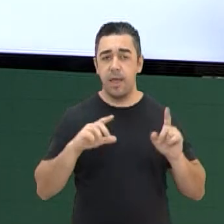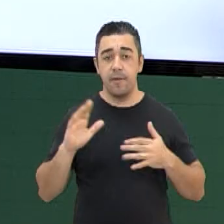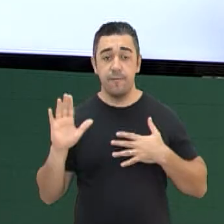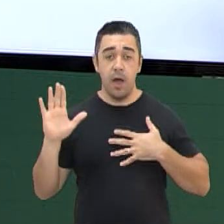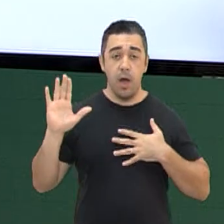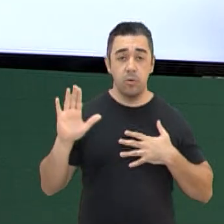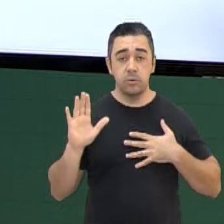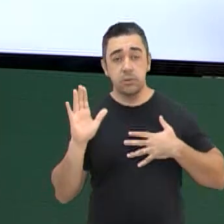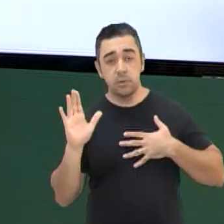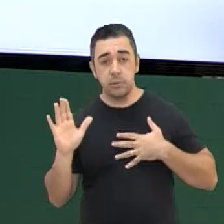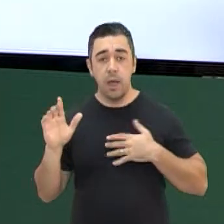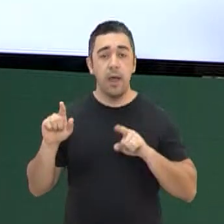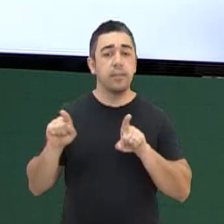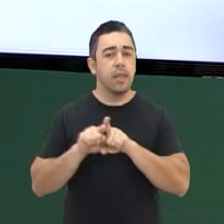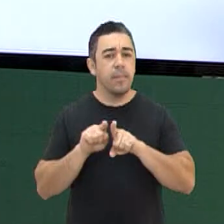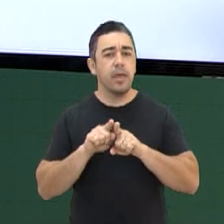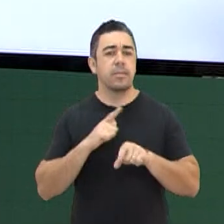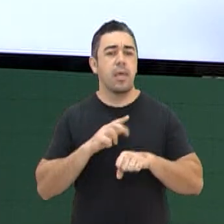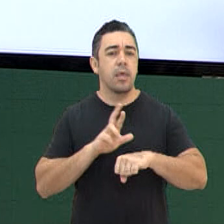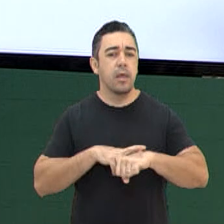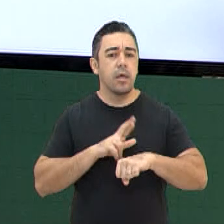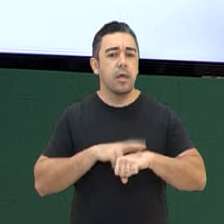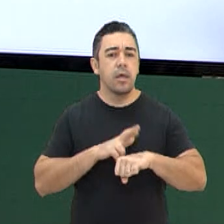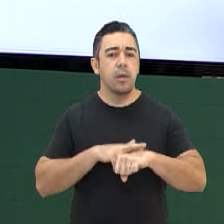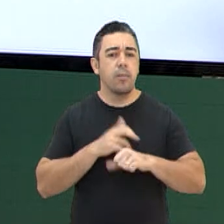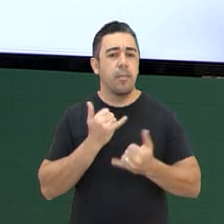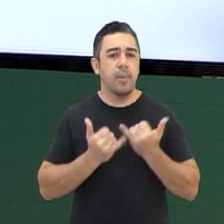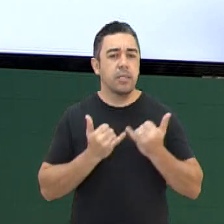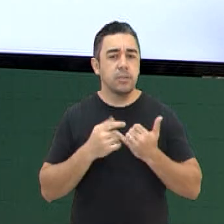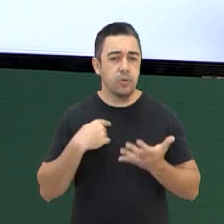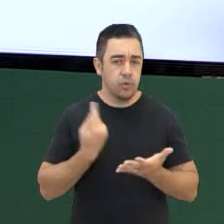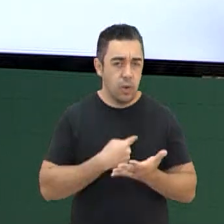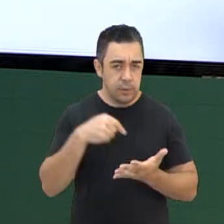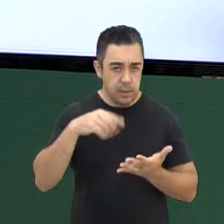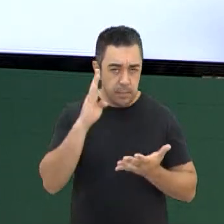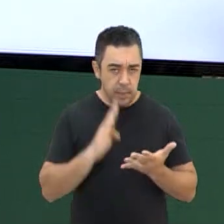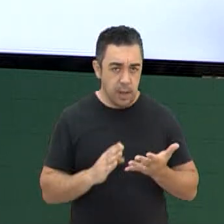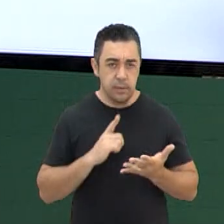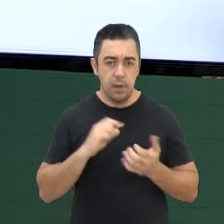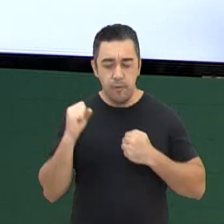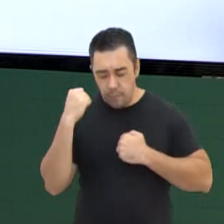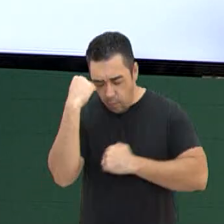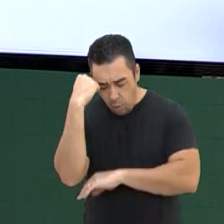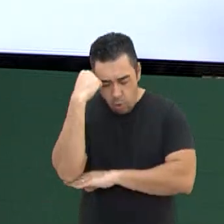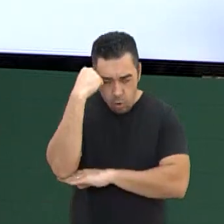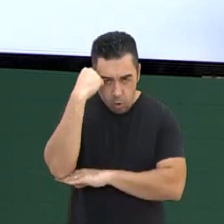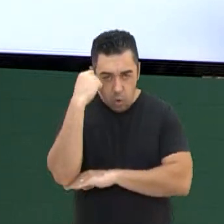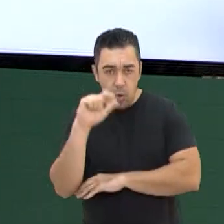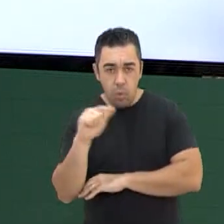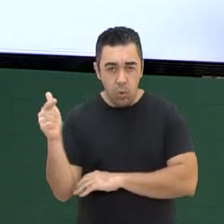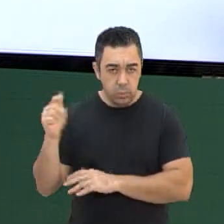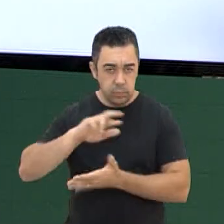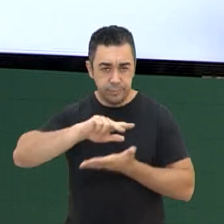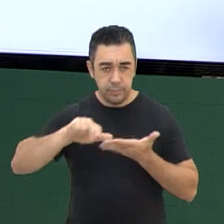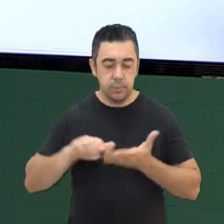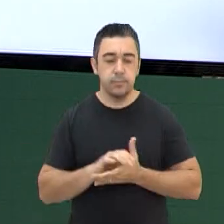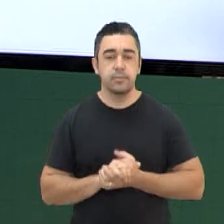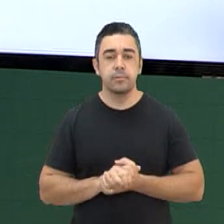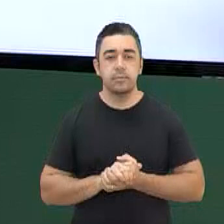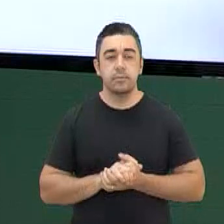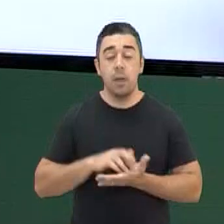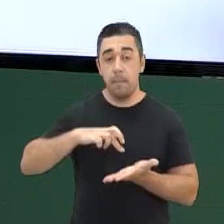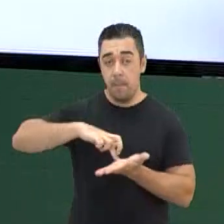valsa até ritmos mais próximos de nós aqui no Brasil, como o forró e assim por diante.